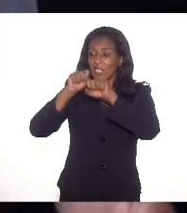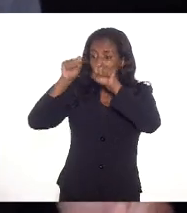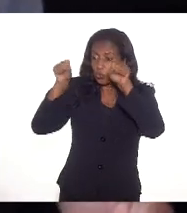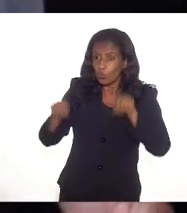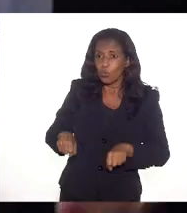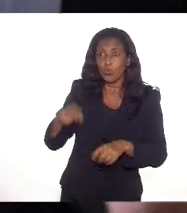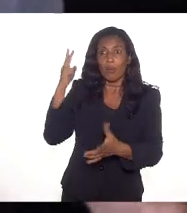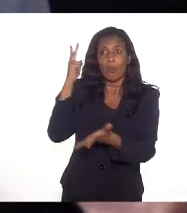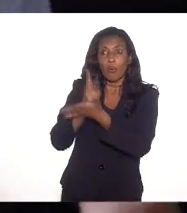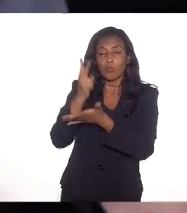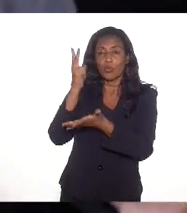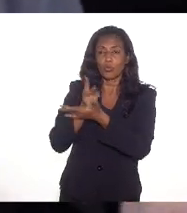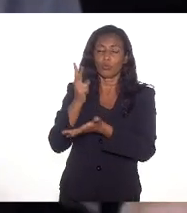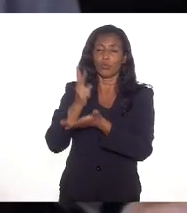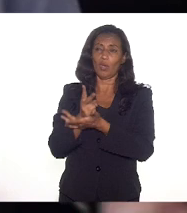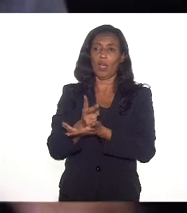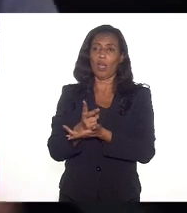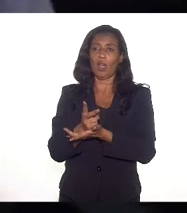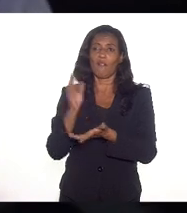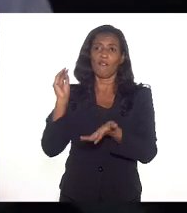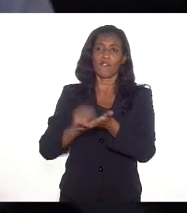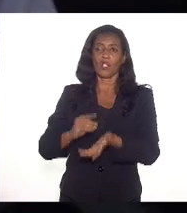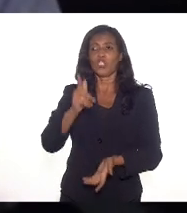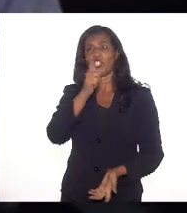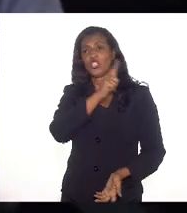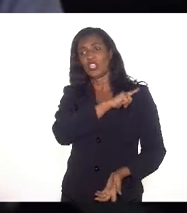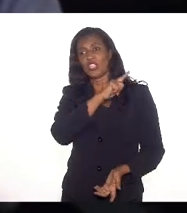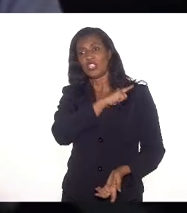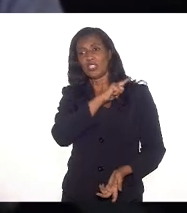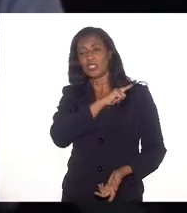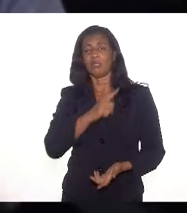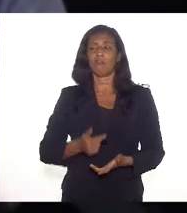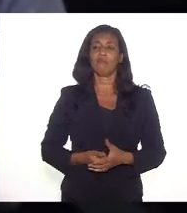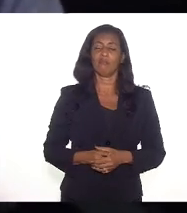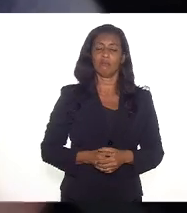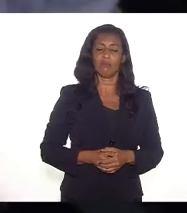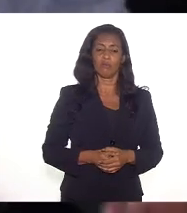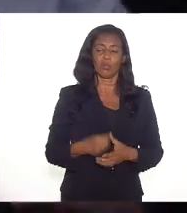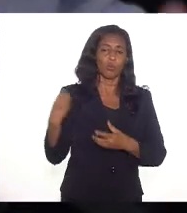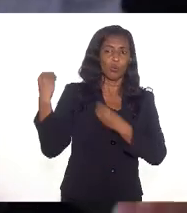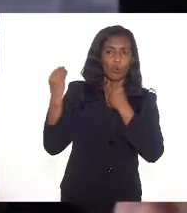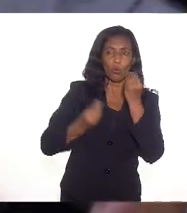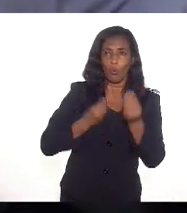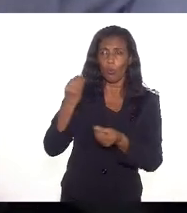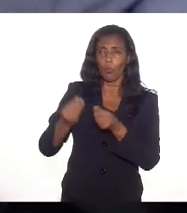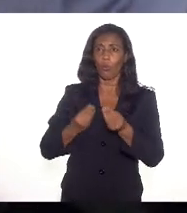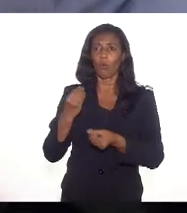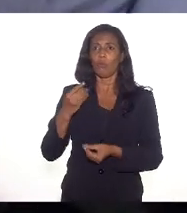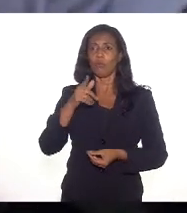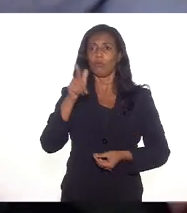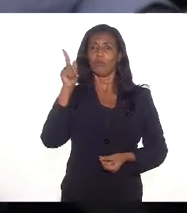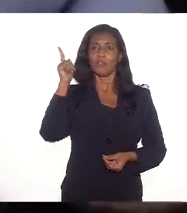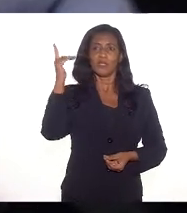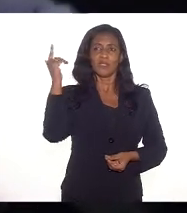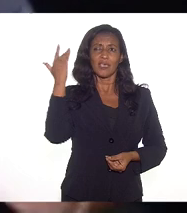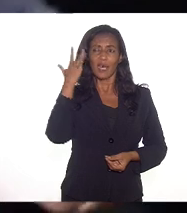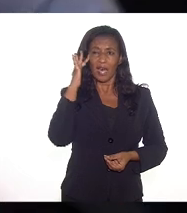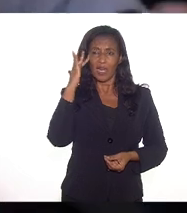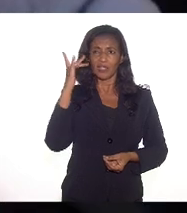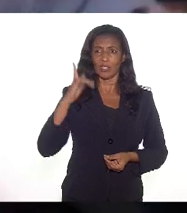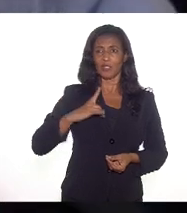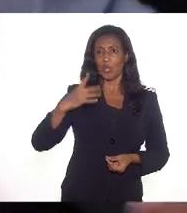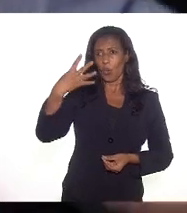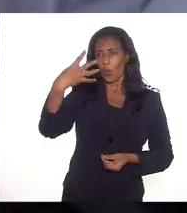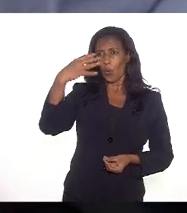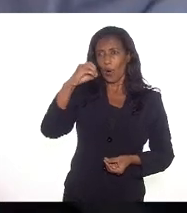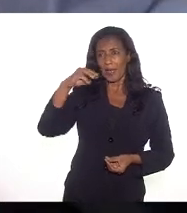continuidade, nem tampouco de gestão dos equipamentos. Como é que vocês acham que 40 mil policiais militares vão